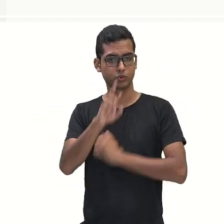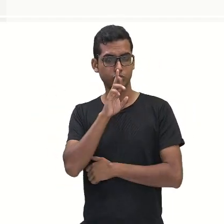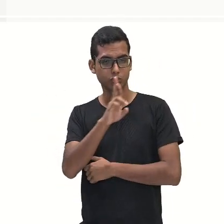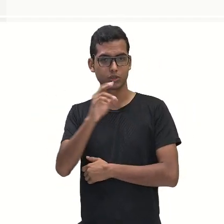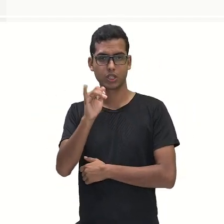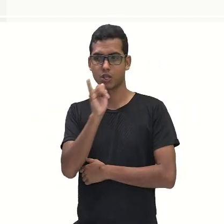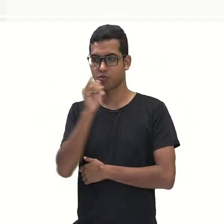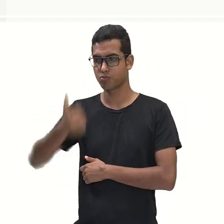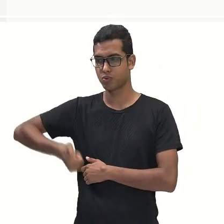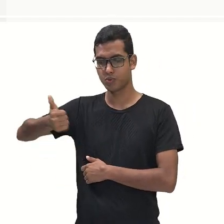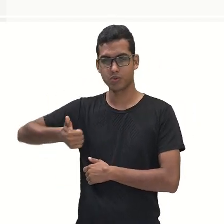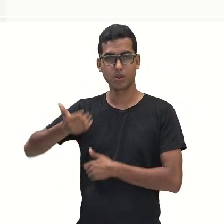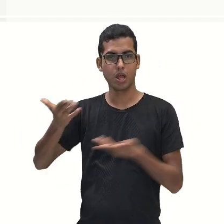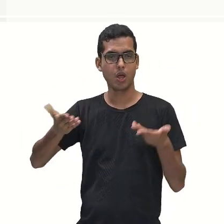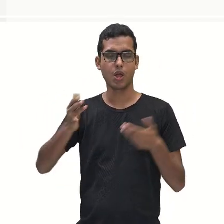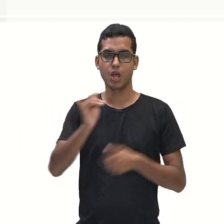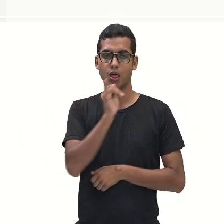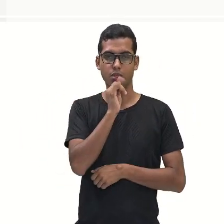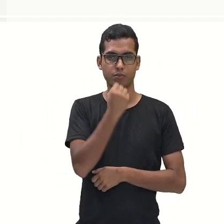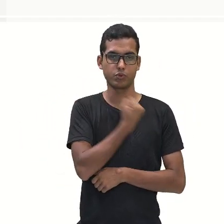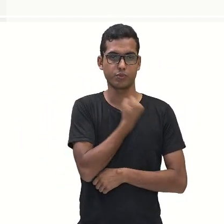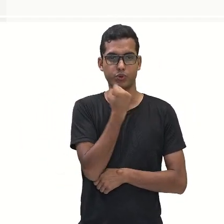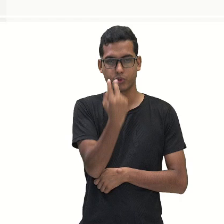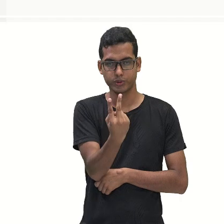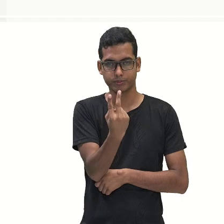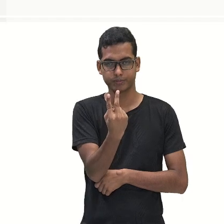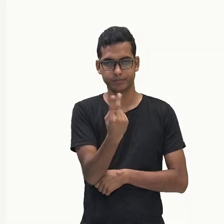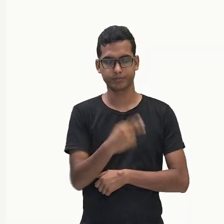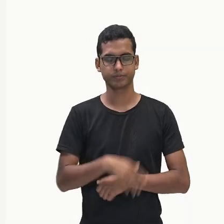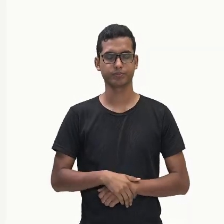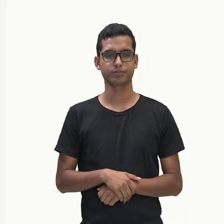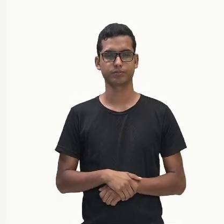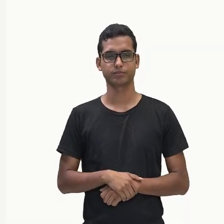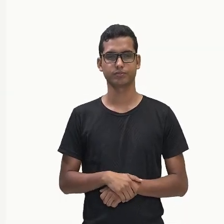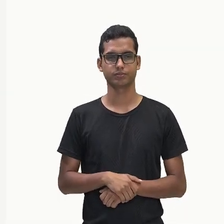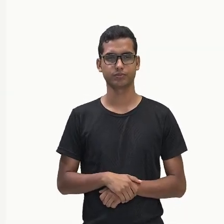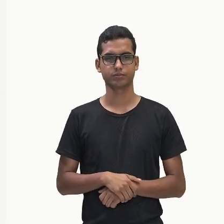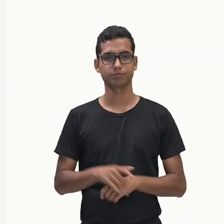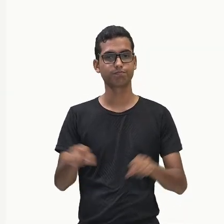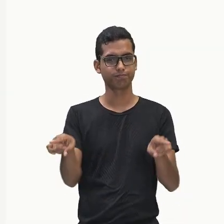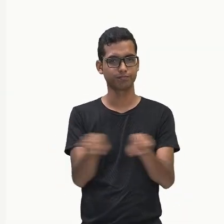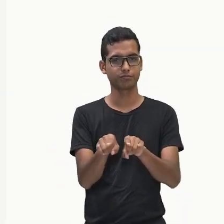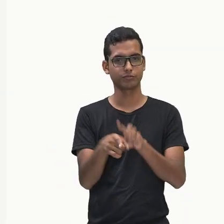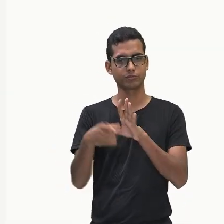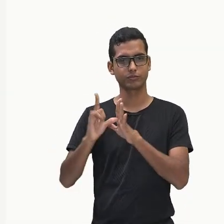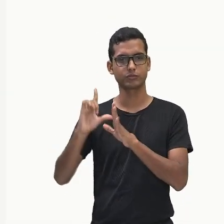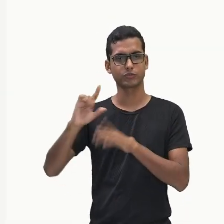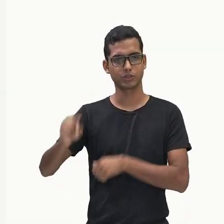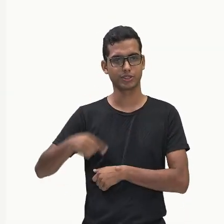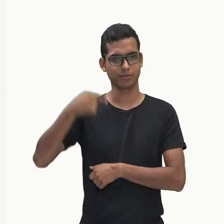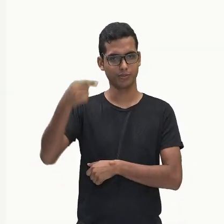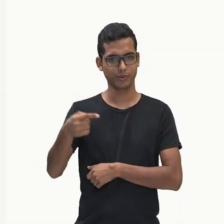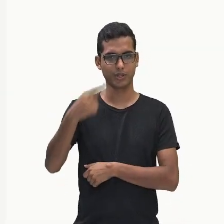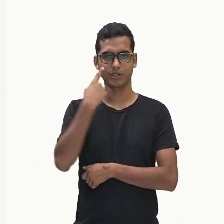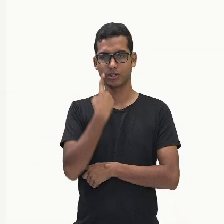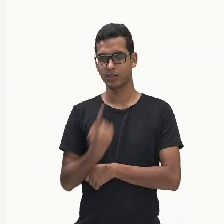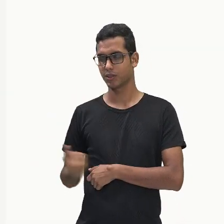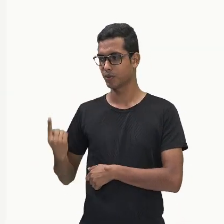exemplo 1, nós fomos para o exemplo 2, tá? Que eu também tinha pulado, né,